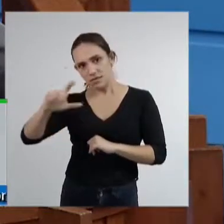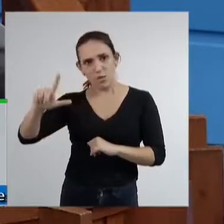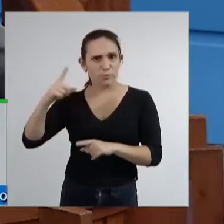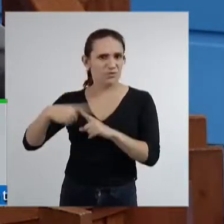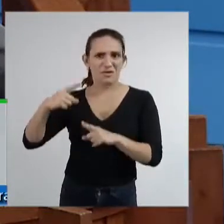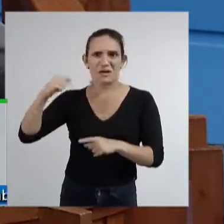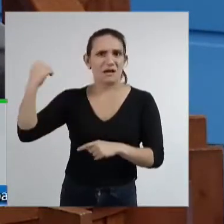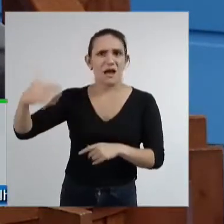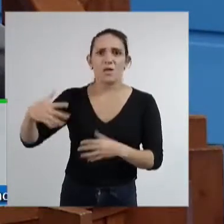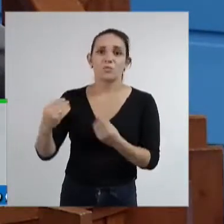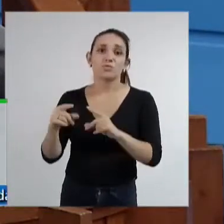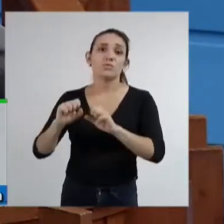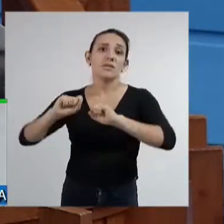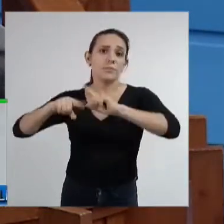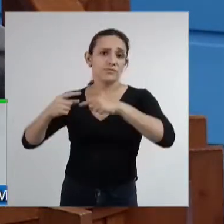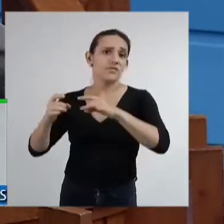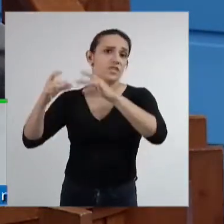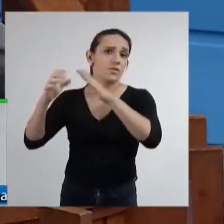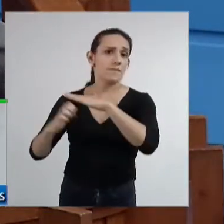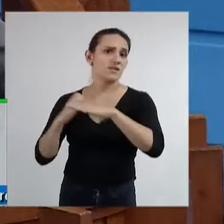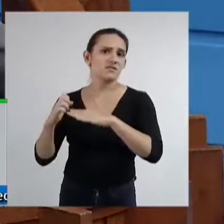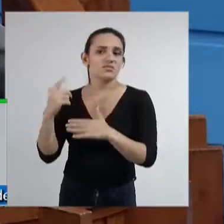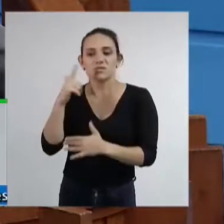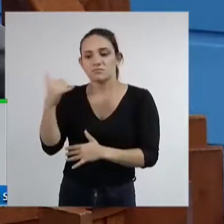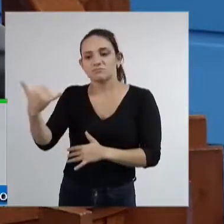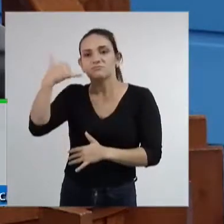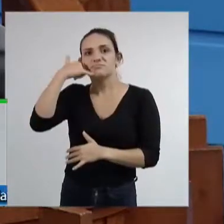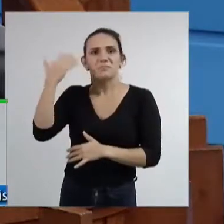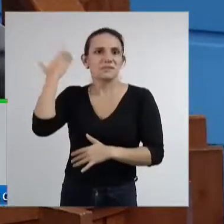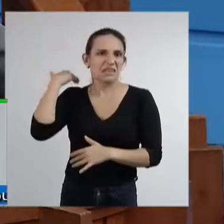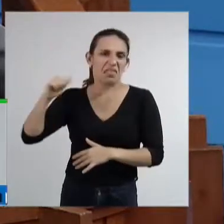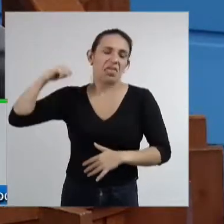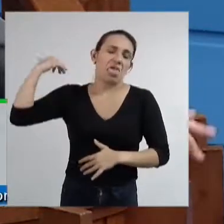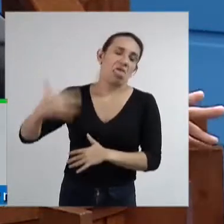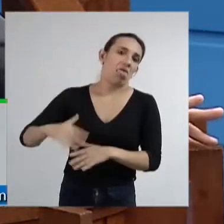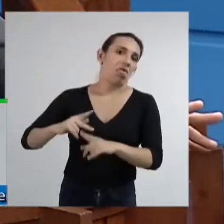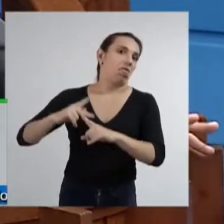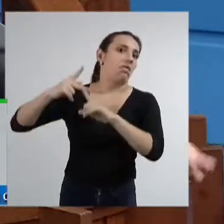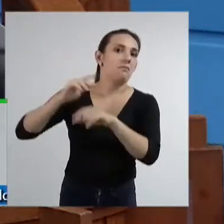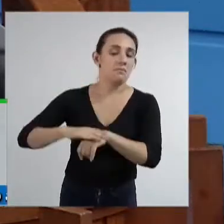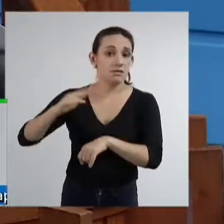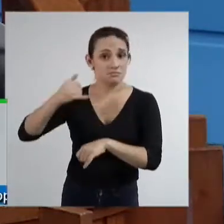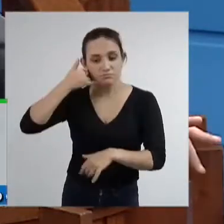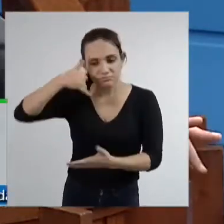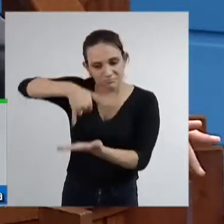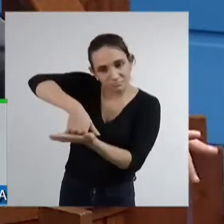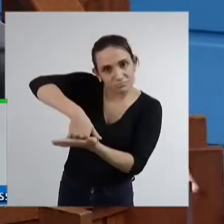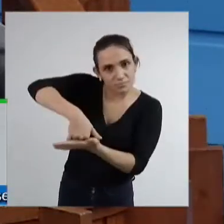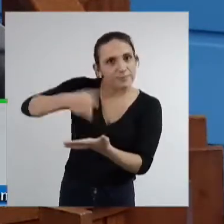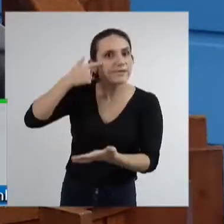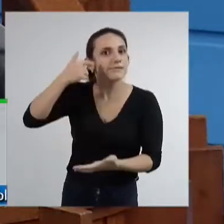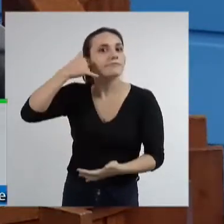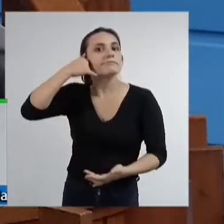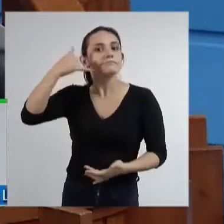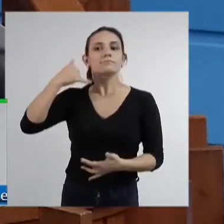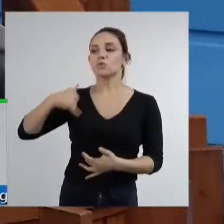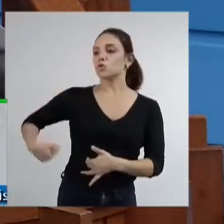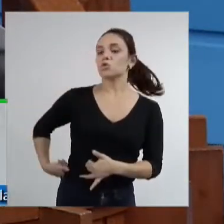As pessoas tiveram acesso ao telefone. O telefone custava uma fortuna na época, o telefone fixo, que dirá o